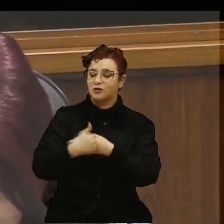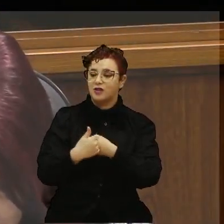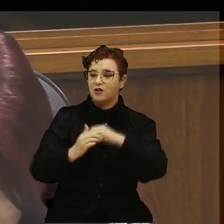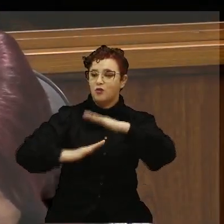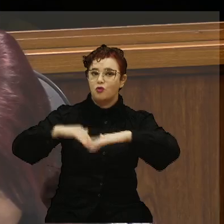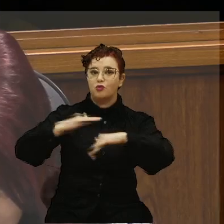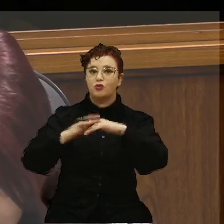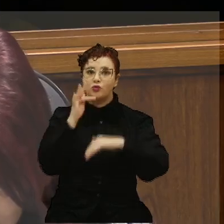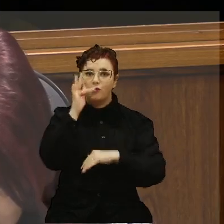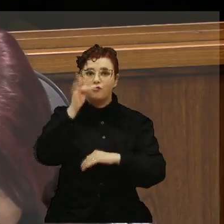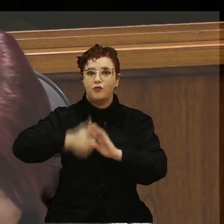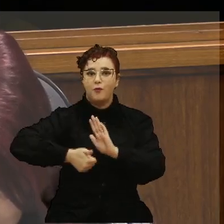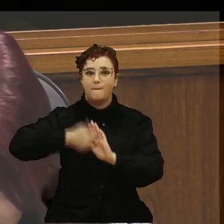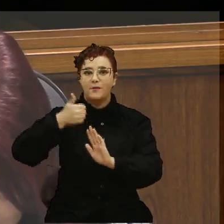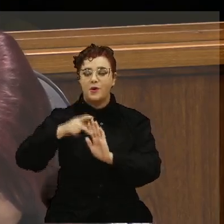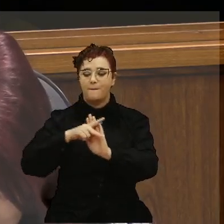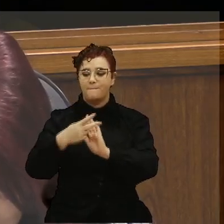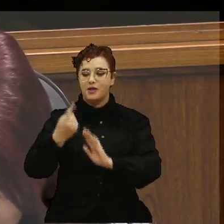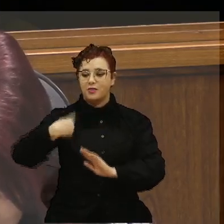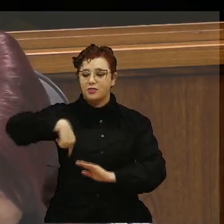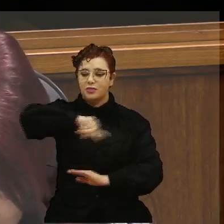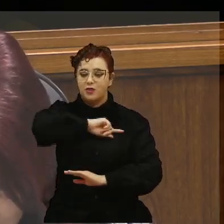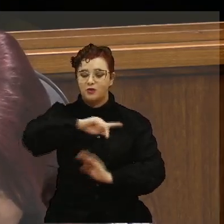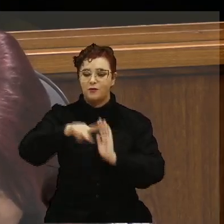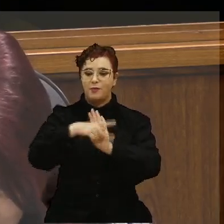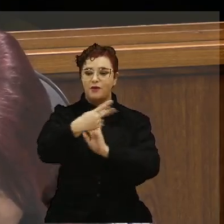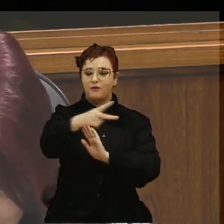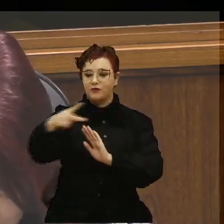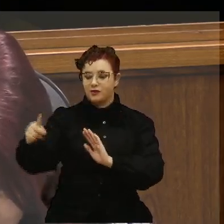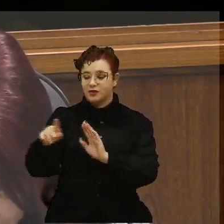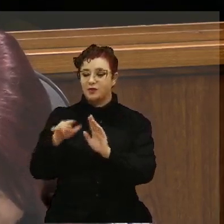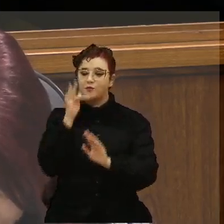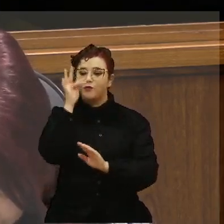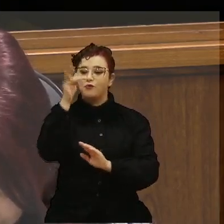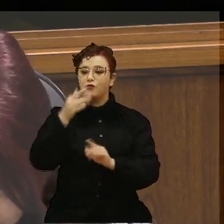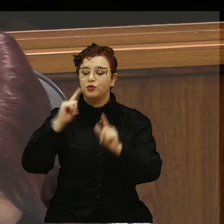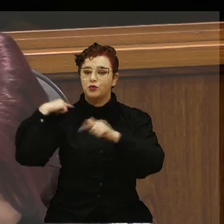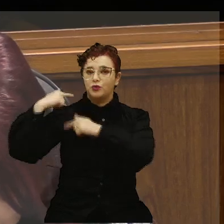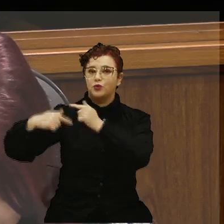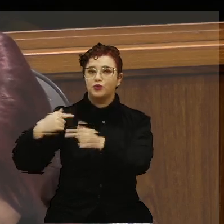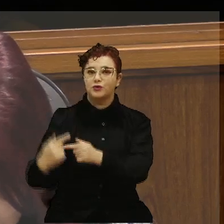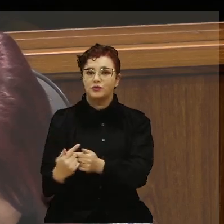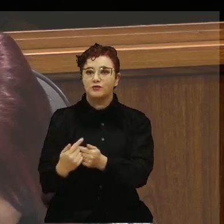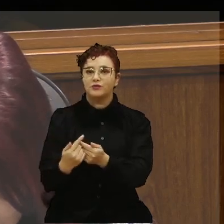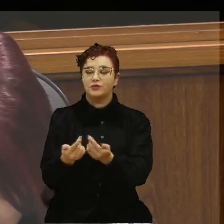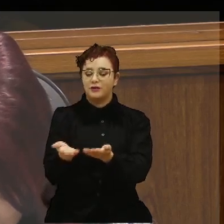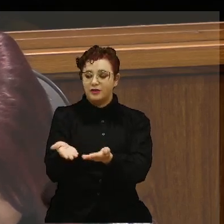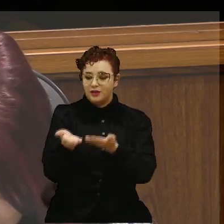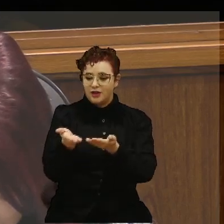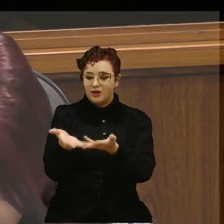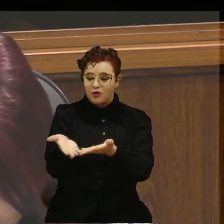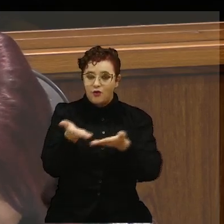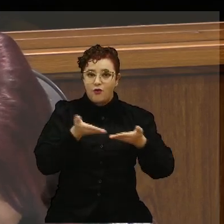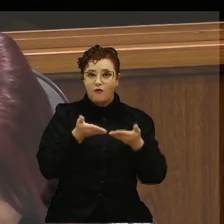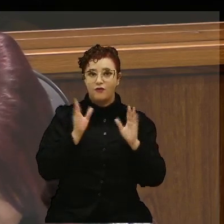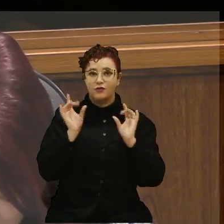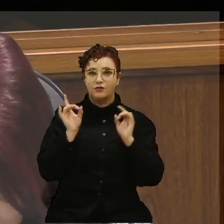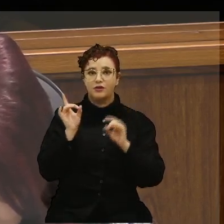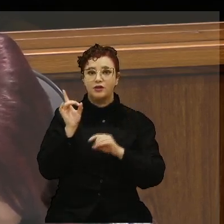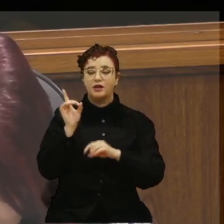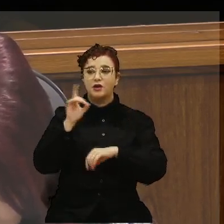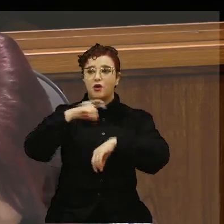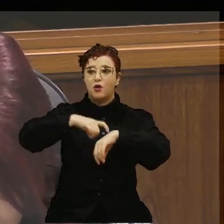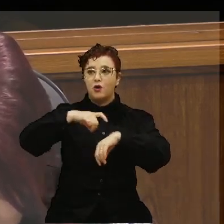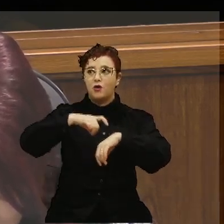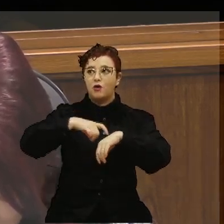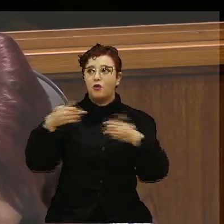construindo um futuro melhor para nós, para vocês e para as futuras gerações. Mas eu quero fazer um convite hoje, às 18 horas,